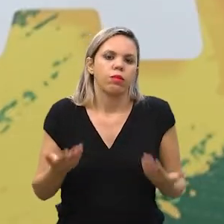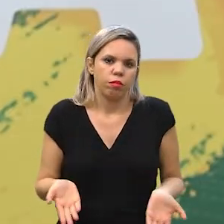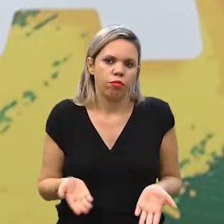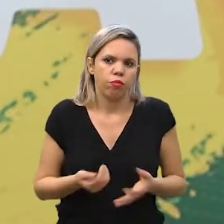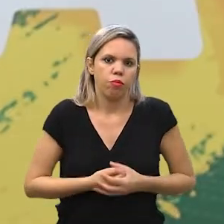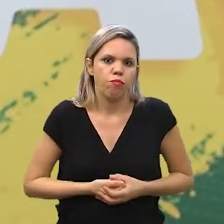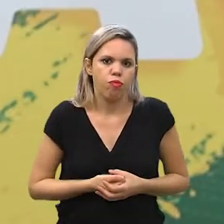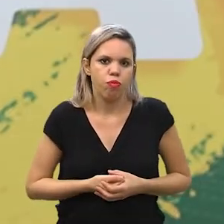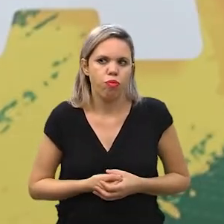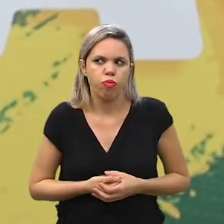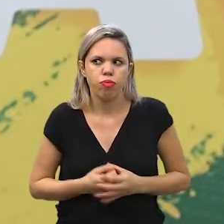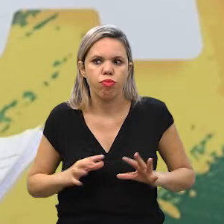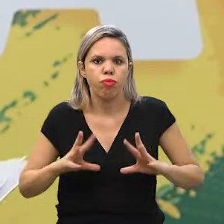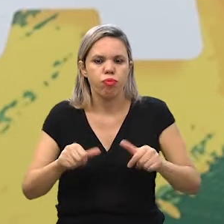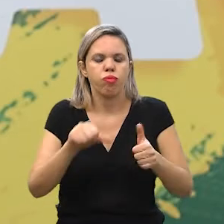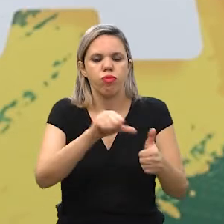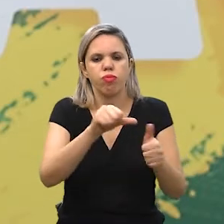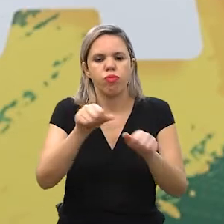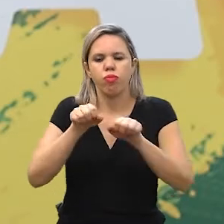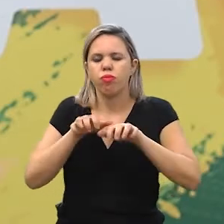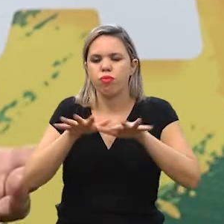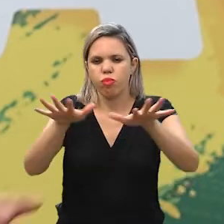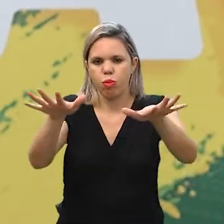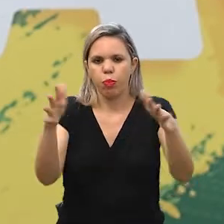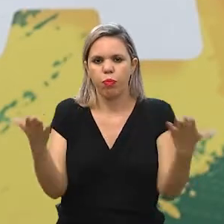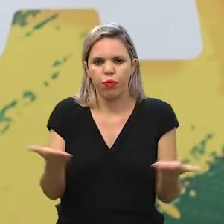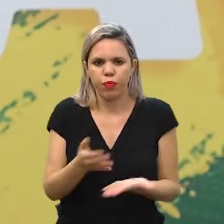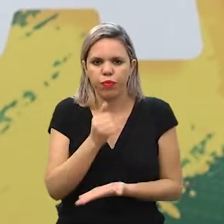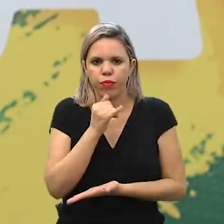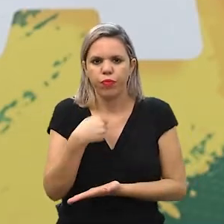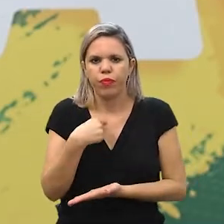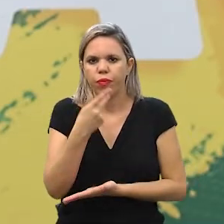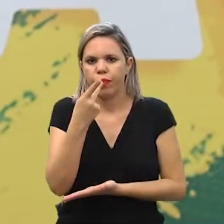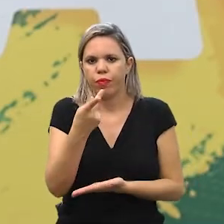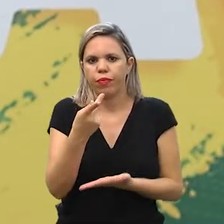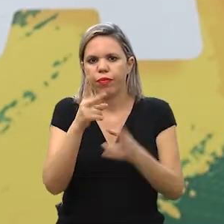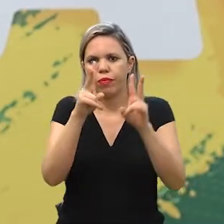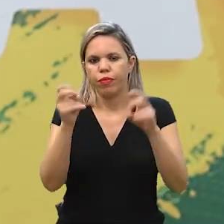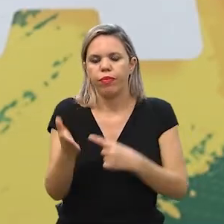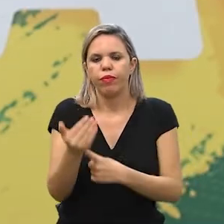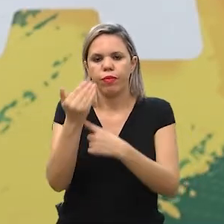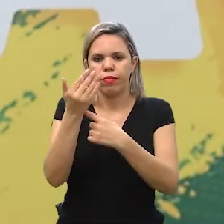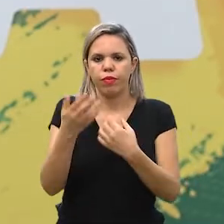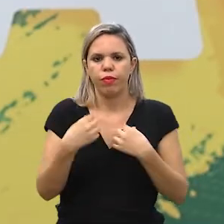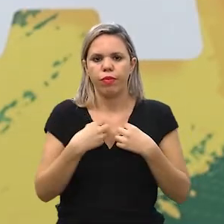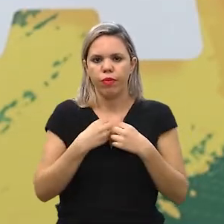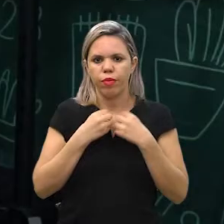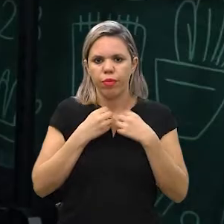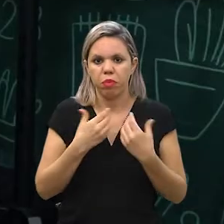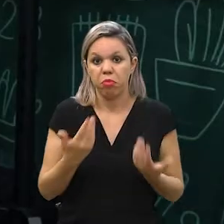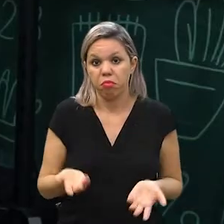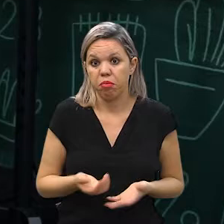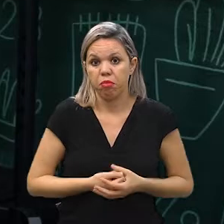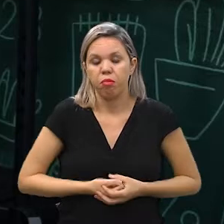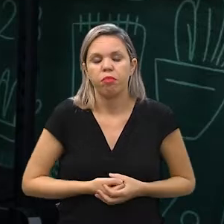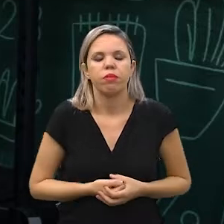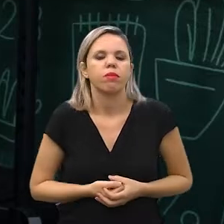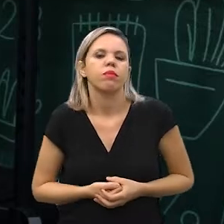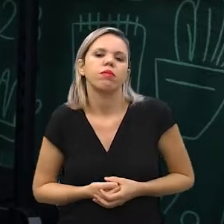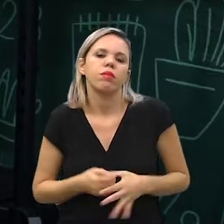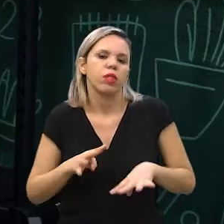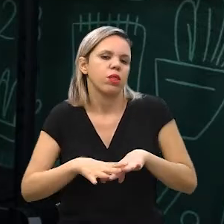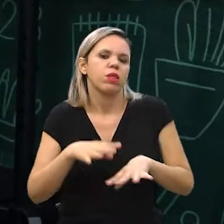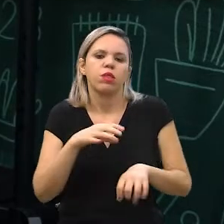tá em todos os lugares, né? Hoje, por exemplo, a gente fala muito sobre tecnologia e tudo mais,